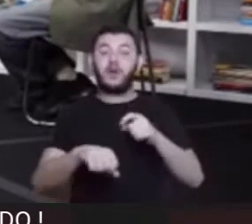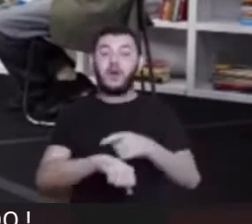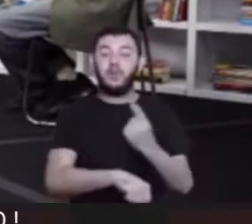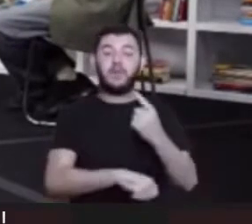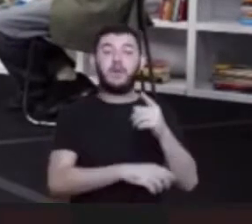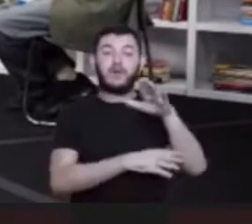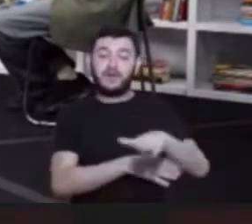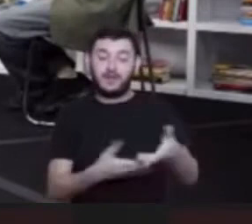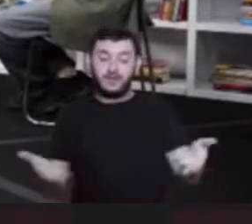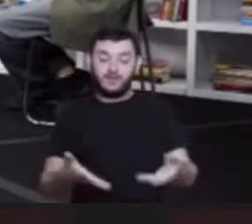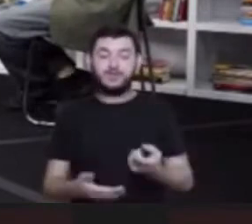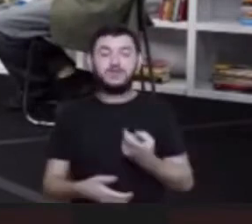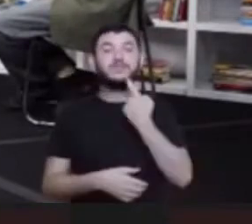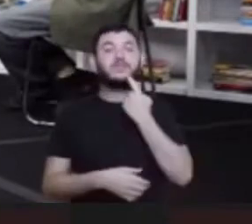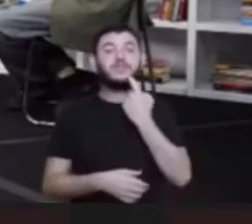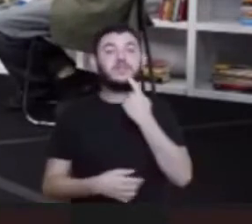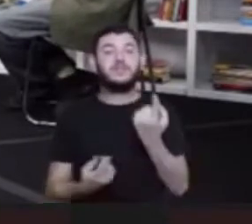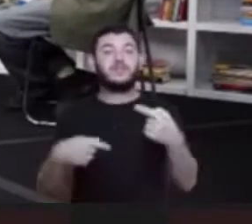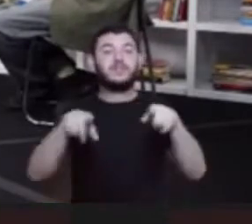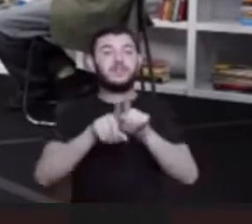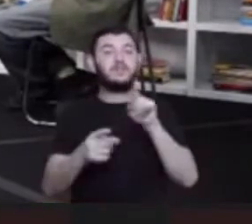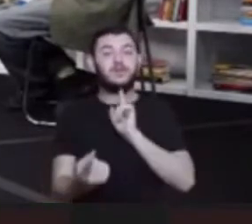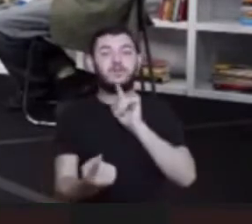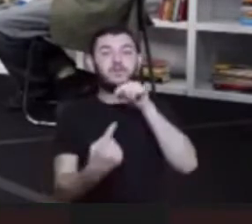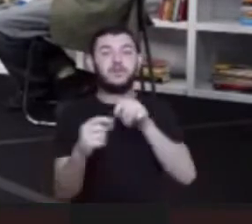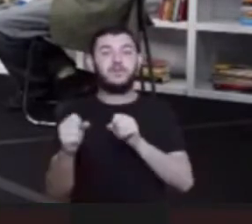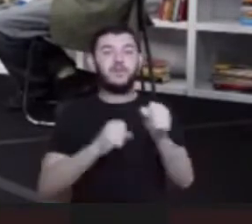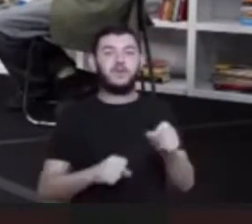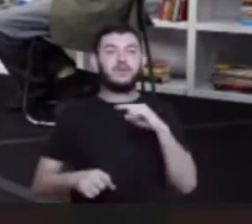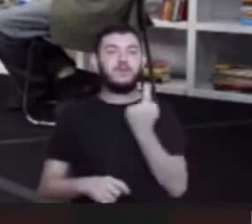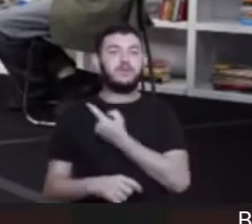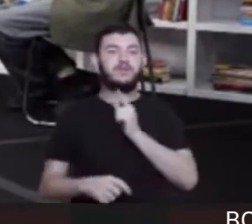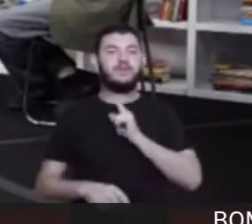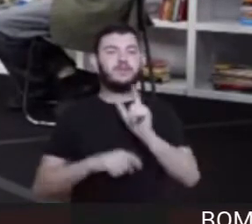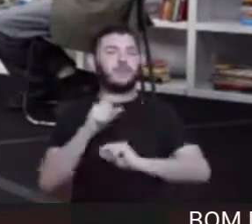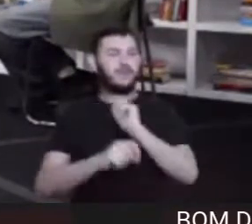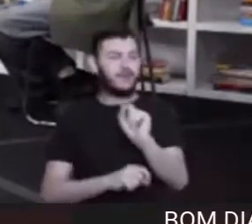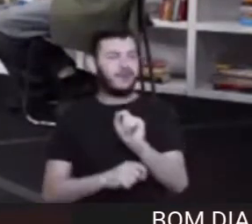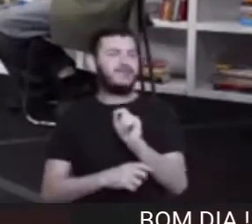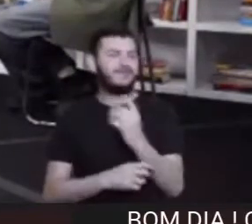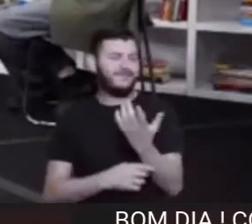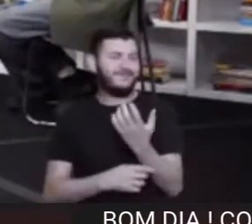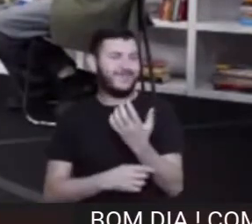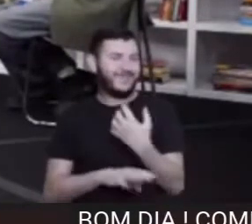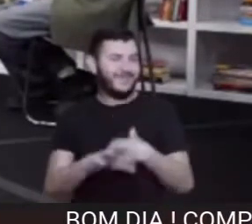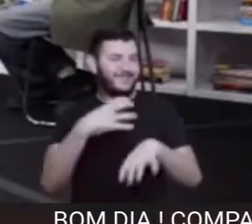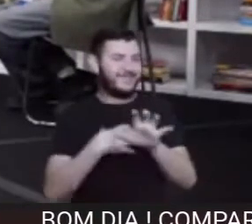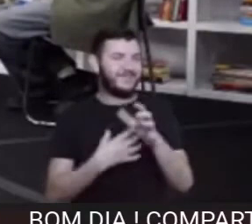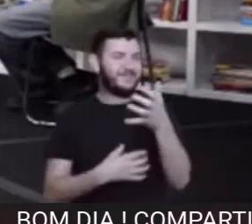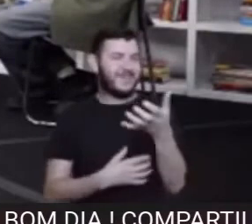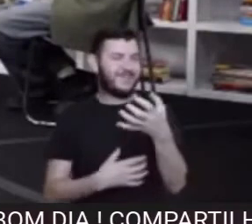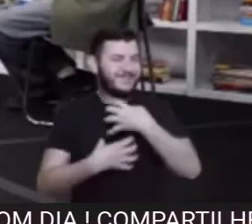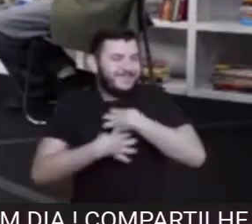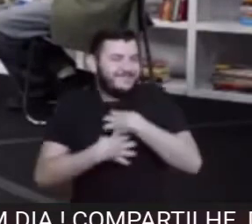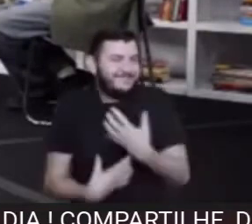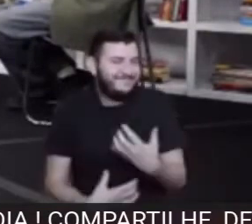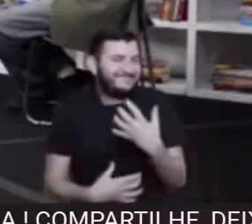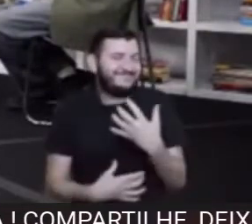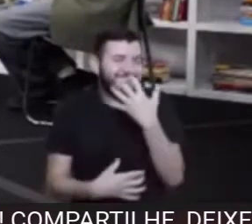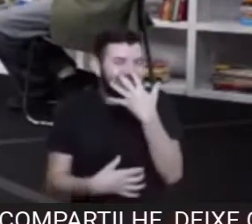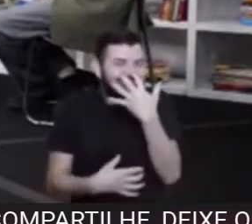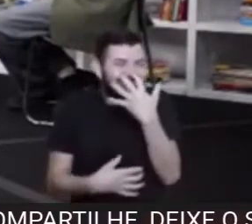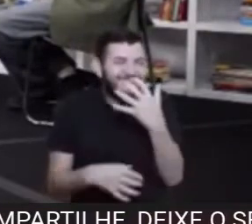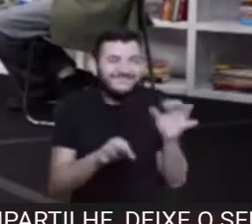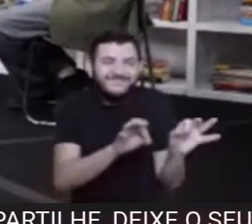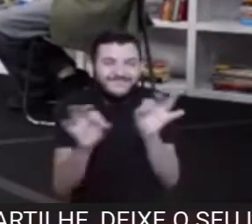para quem a gente tem uma grande simpatia e admiração, para que a gente possa ter essa entrevista correndo